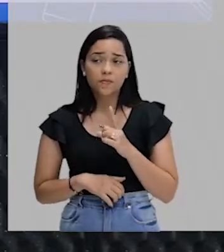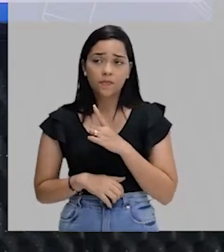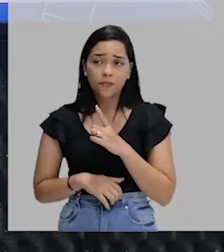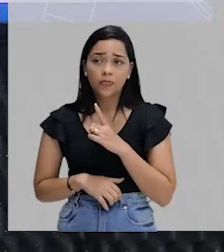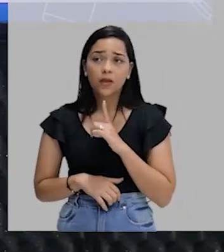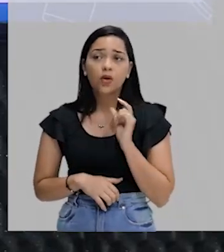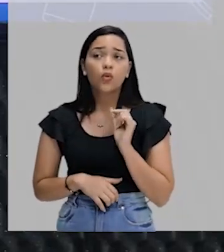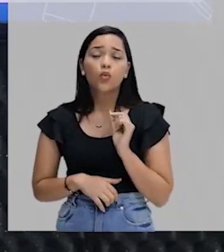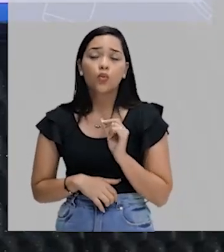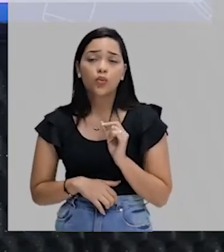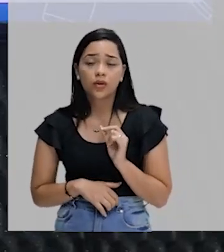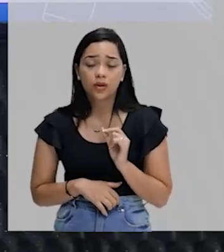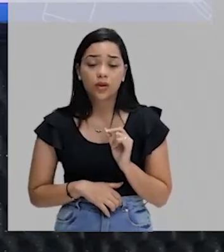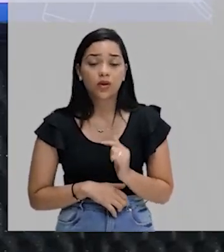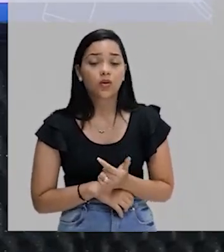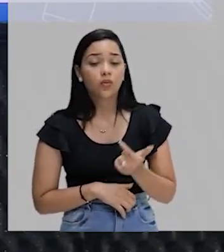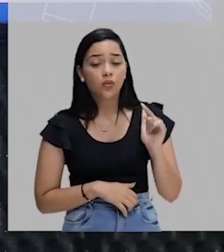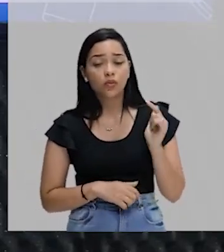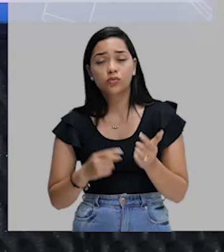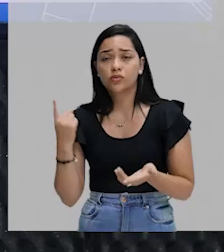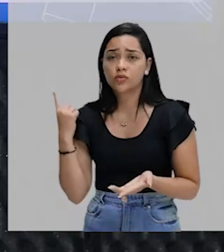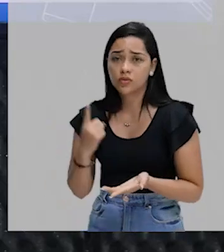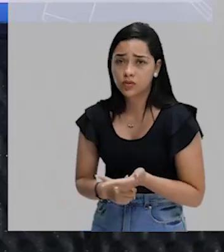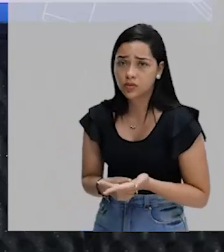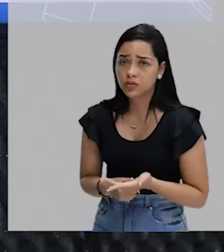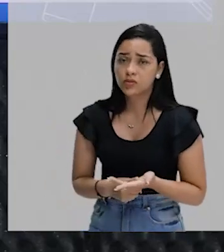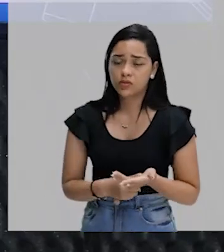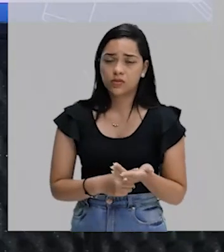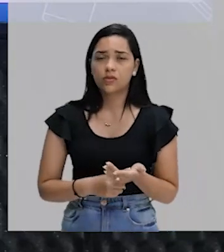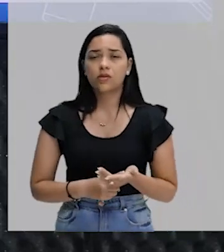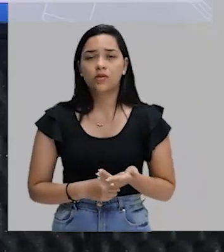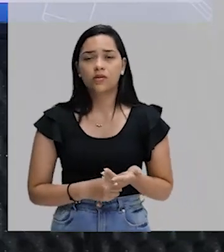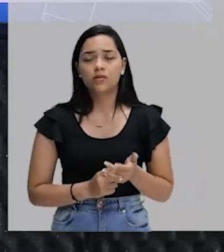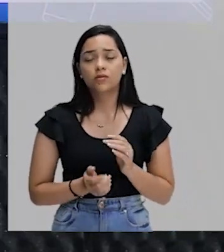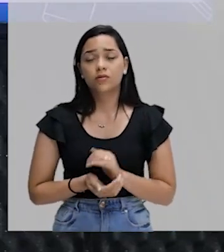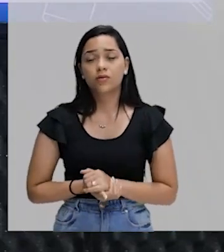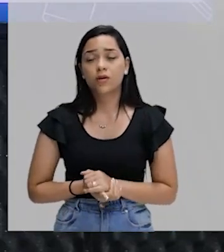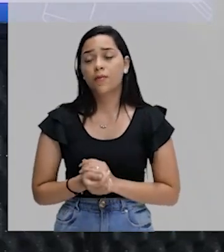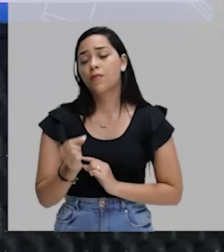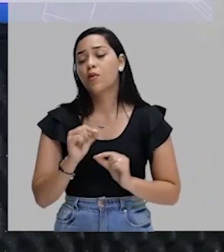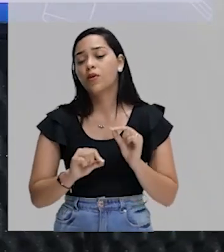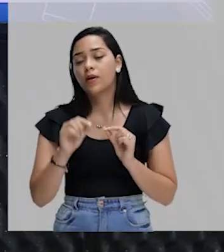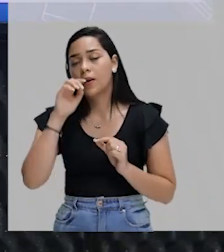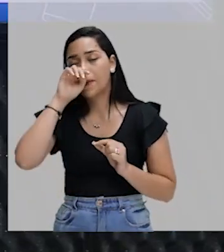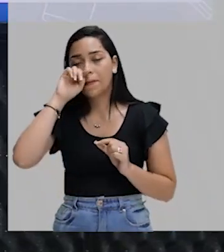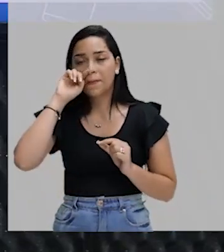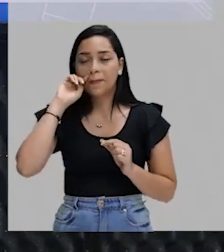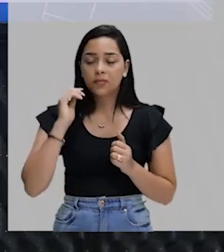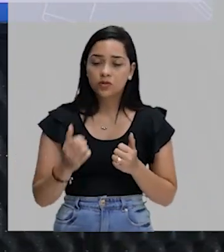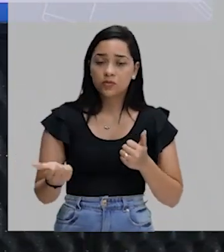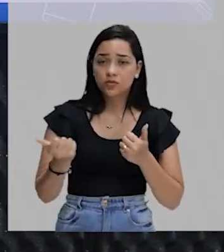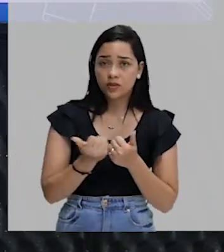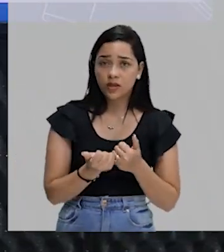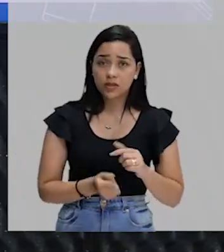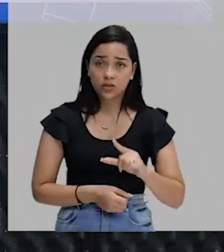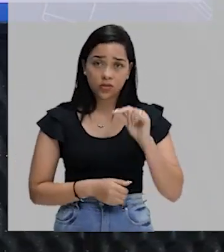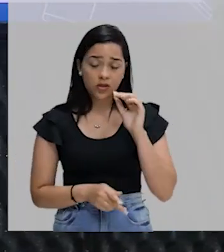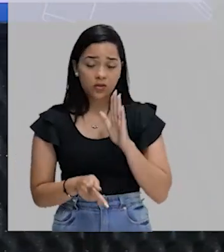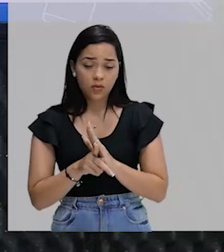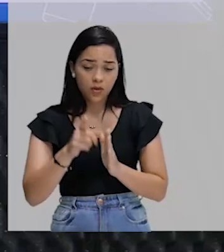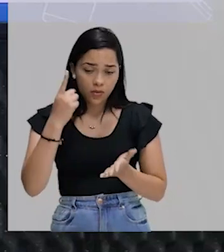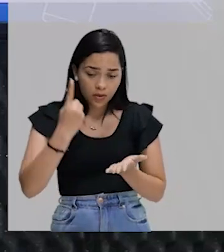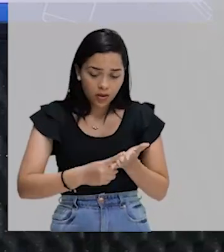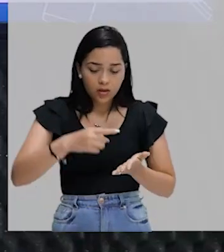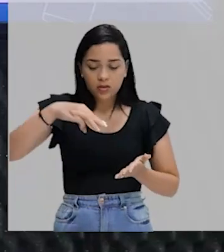ibéricos tiveram que fazer outros tratados, até para substituir as decisões do Tratado